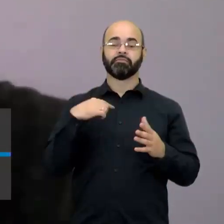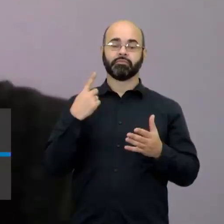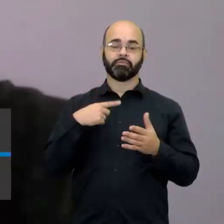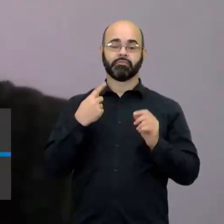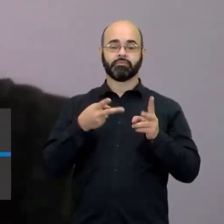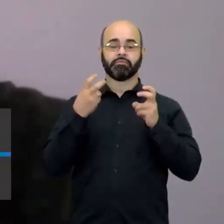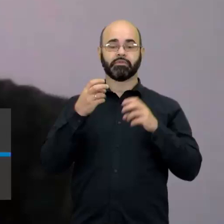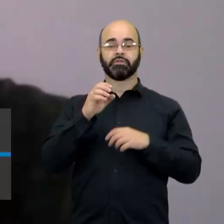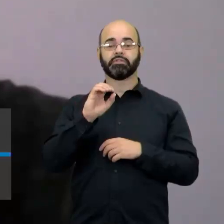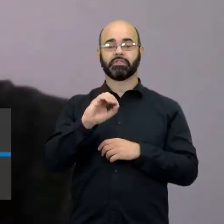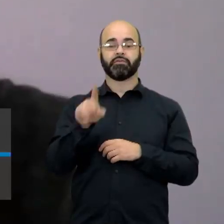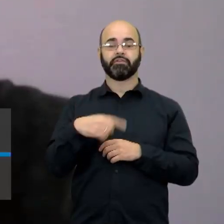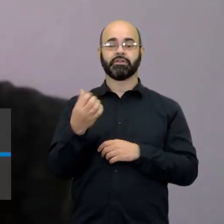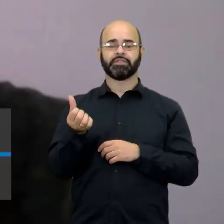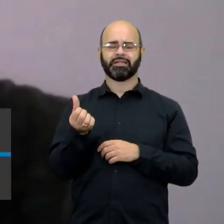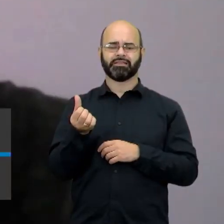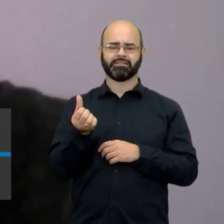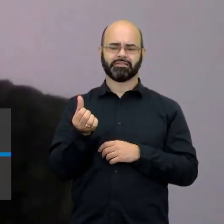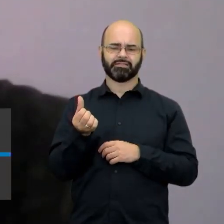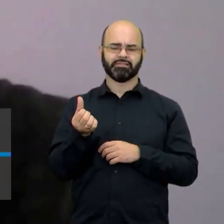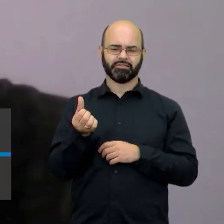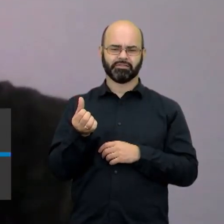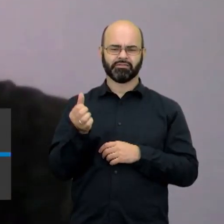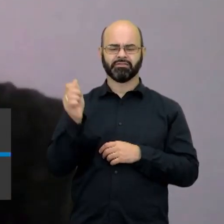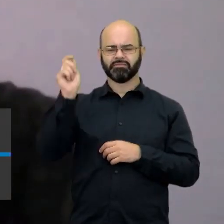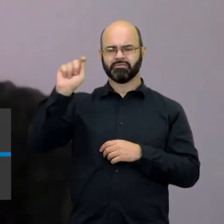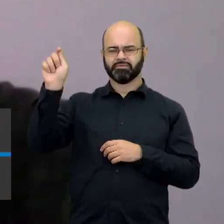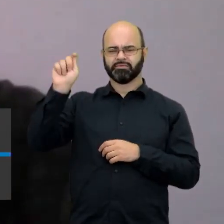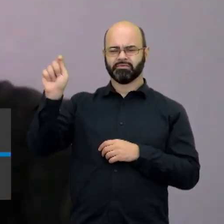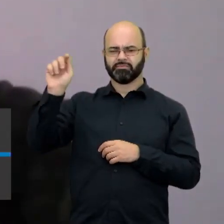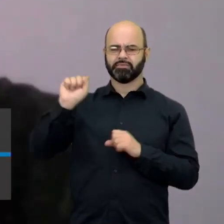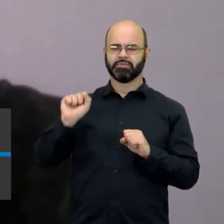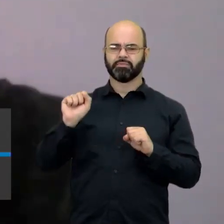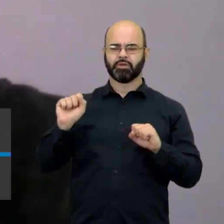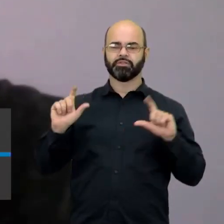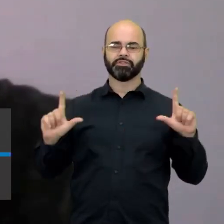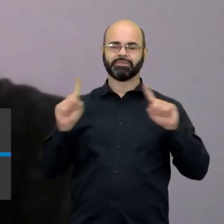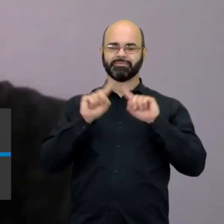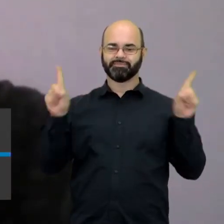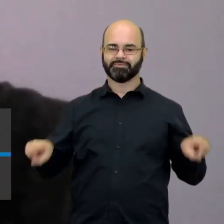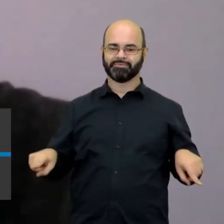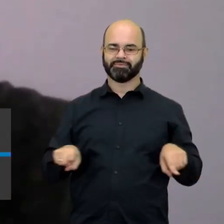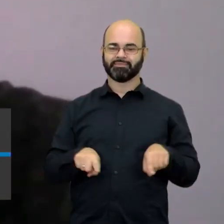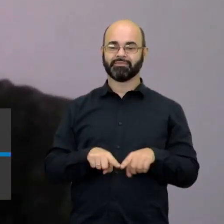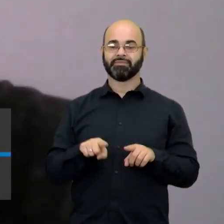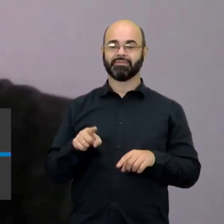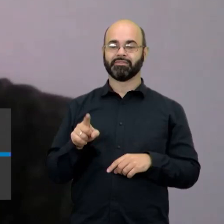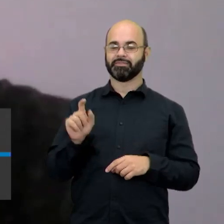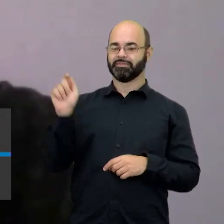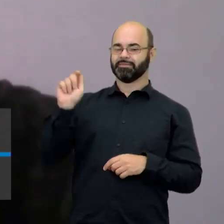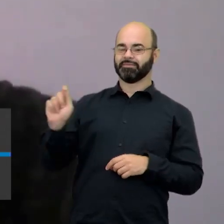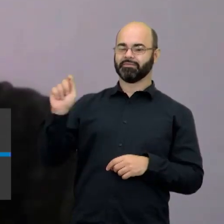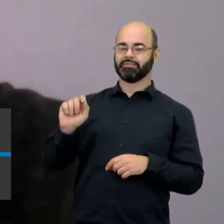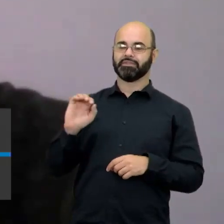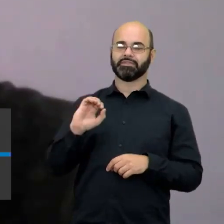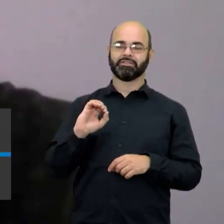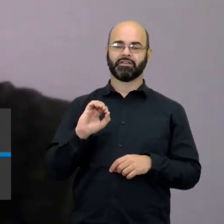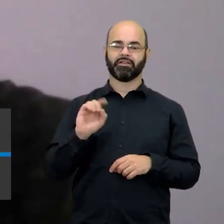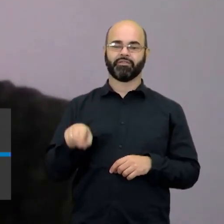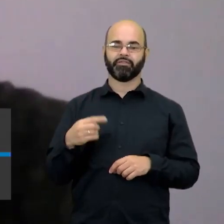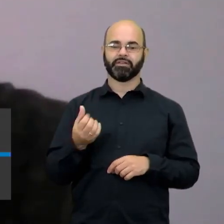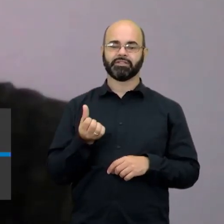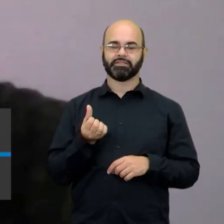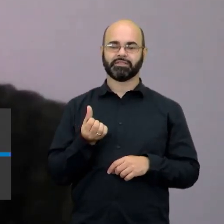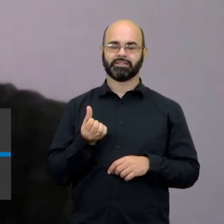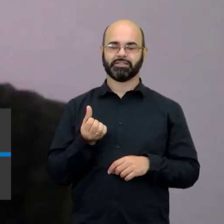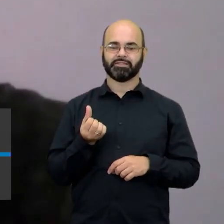dá 0,6, né? Eu acho que você pode até escrever aí para mim na tela, né? 0,6, opa, né? O 9 dividido por 15